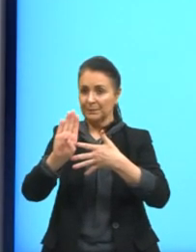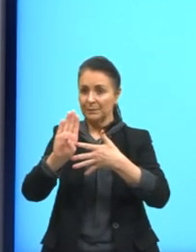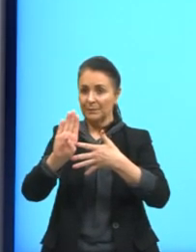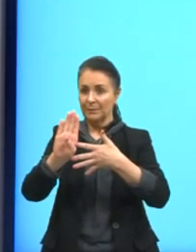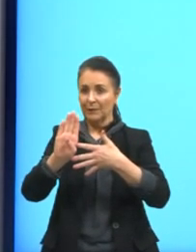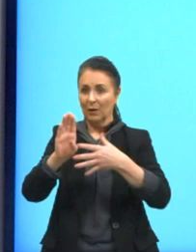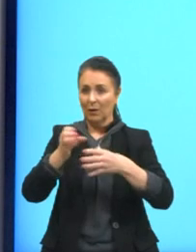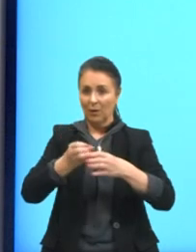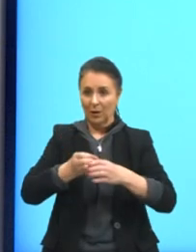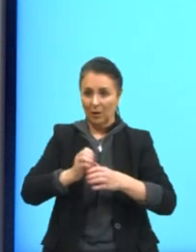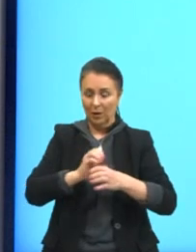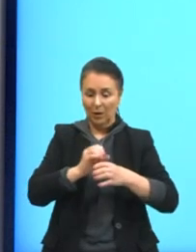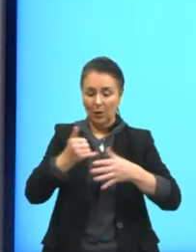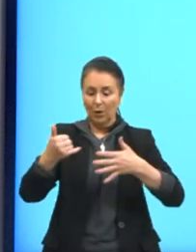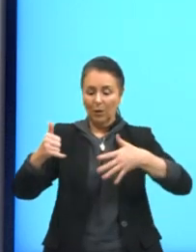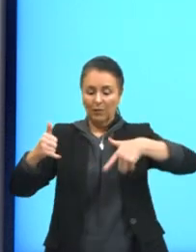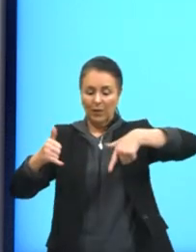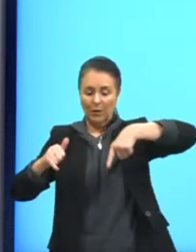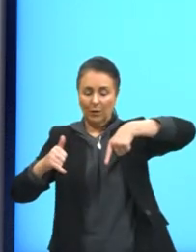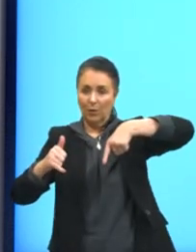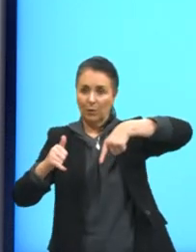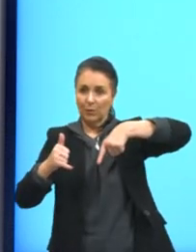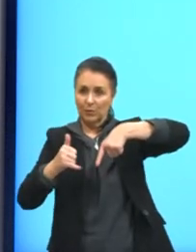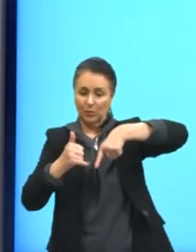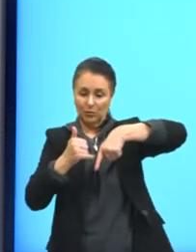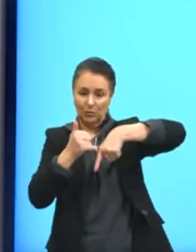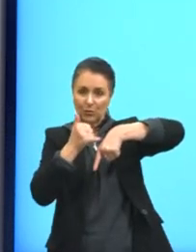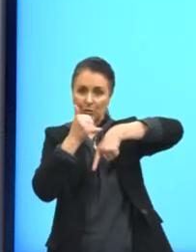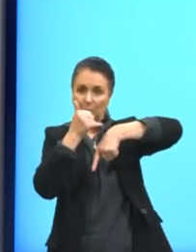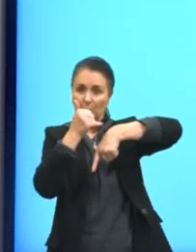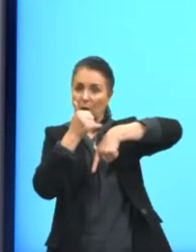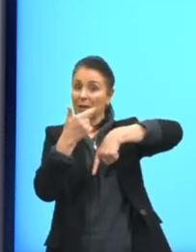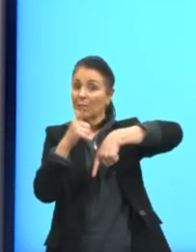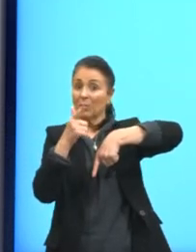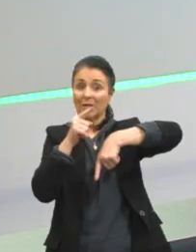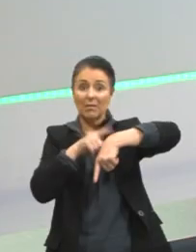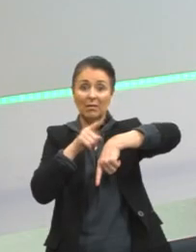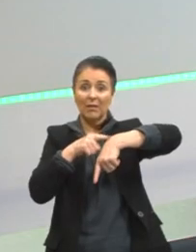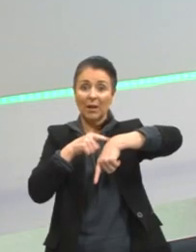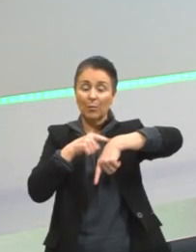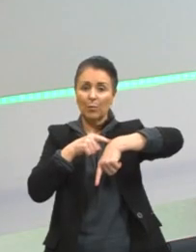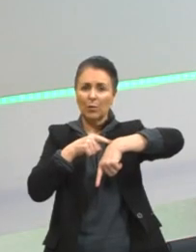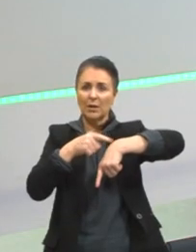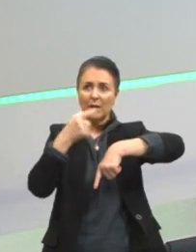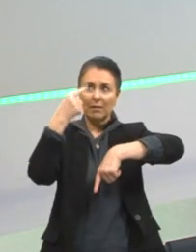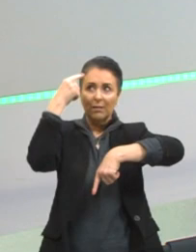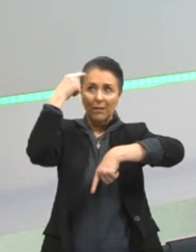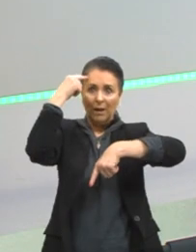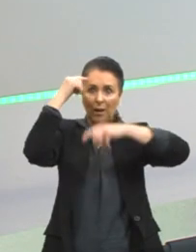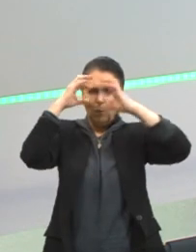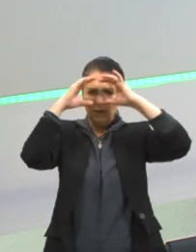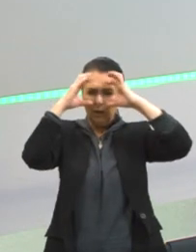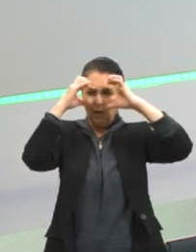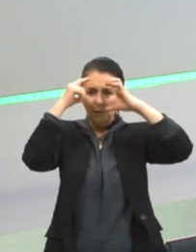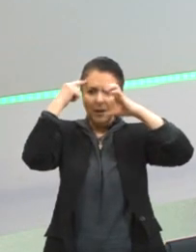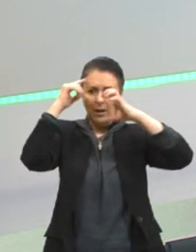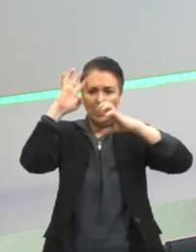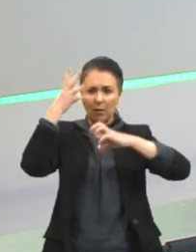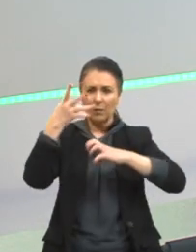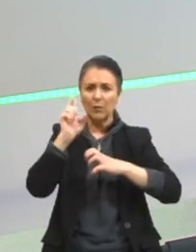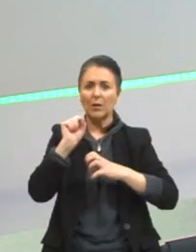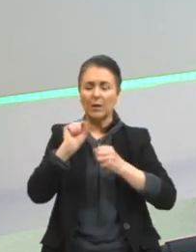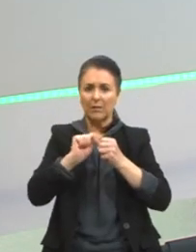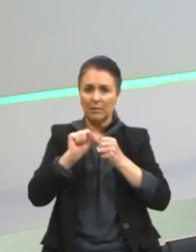vem aqui o estímulo não dá tempo de chegar no cérebro para o cérebro decide o que fazer para enviar a resposta